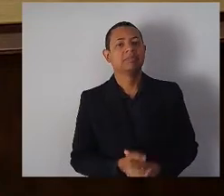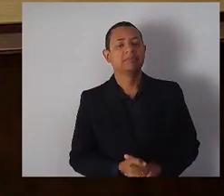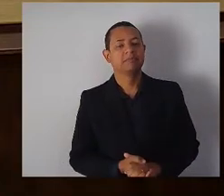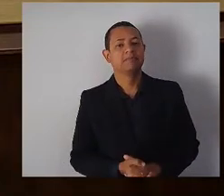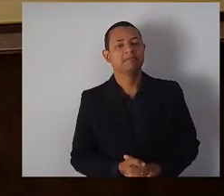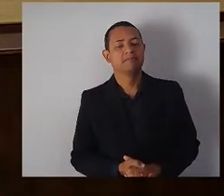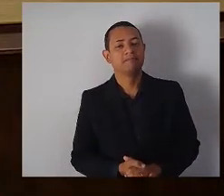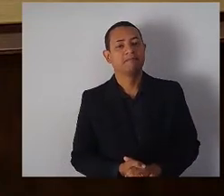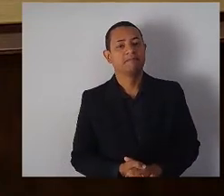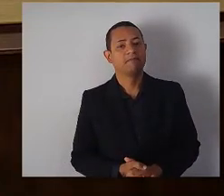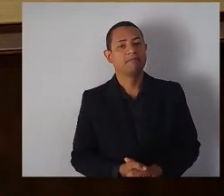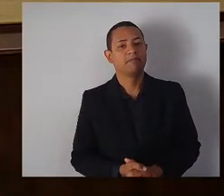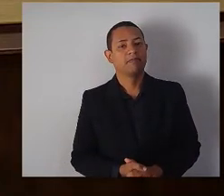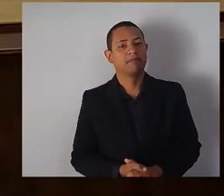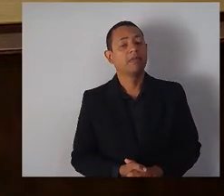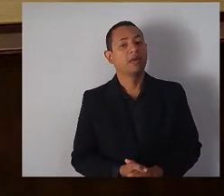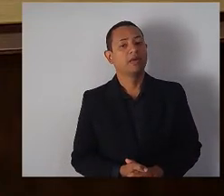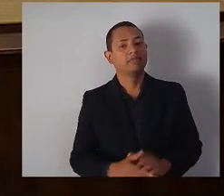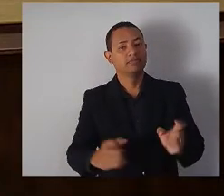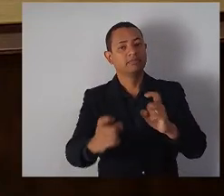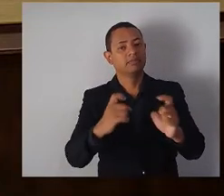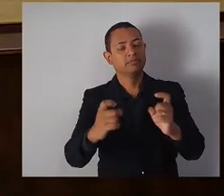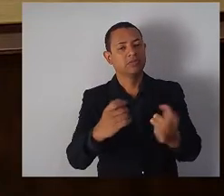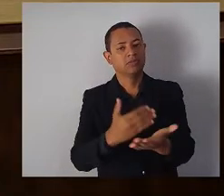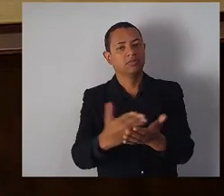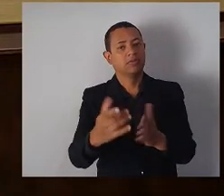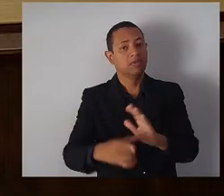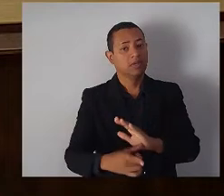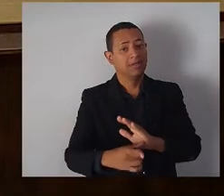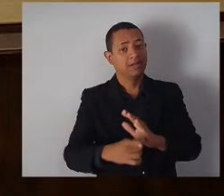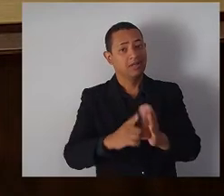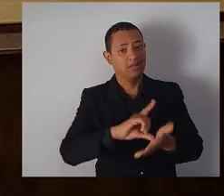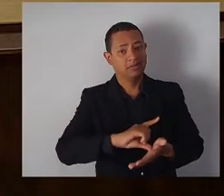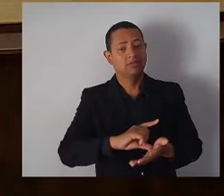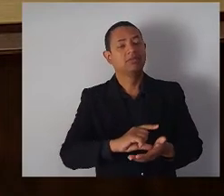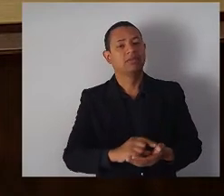inicialmente, antes de iniciar a sessão, eu faço aqui a minha